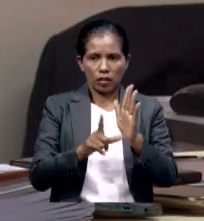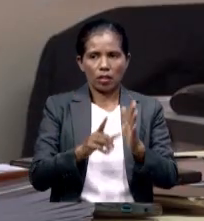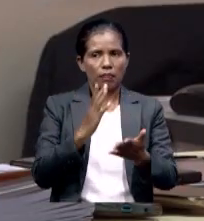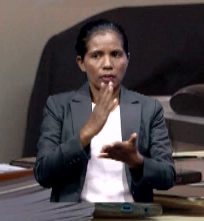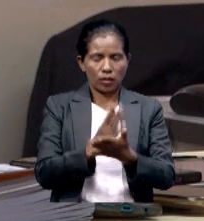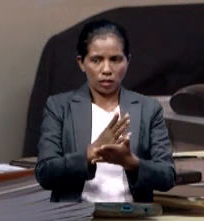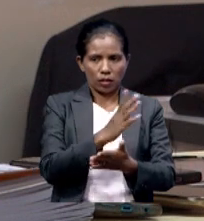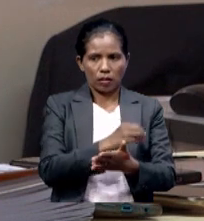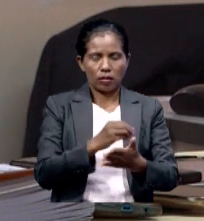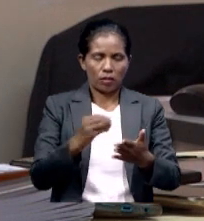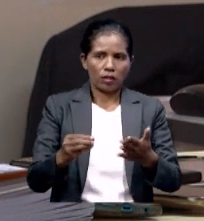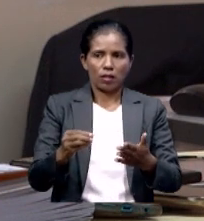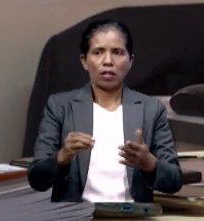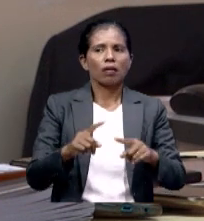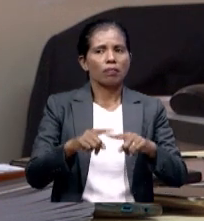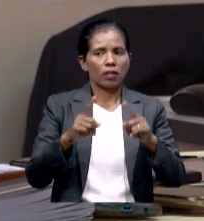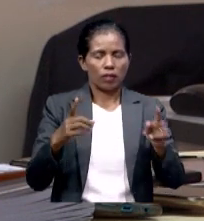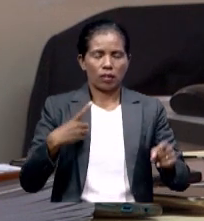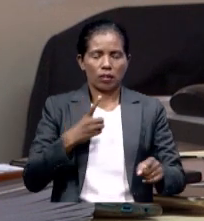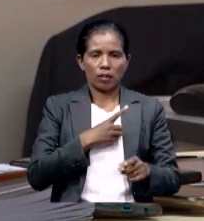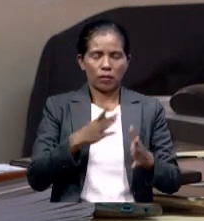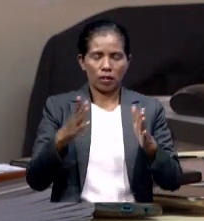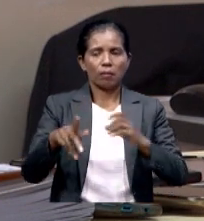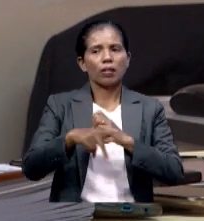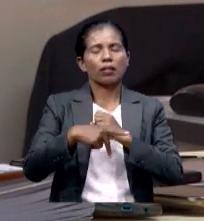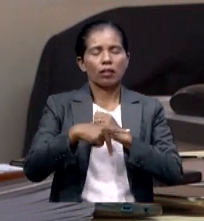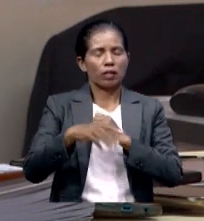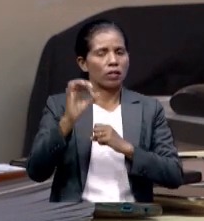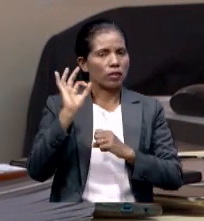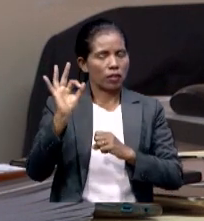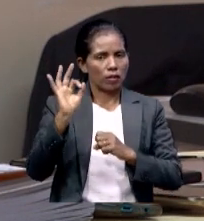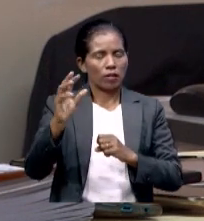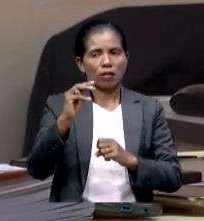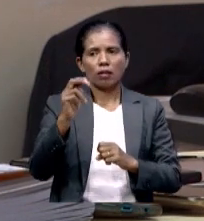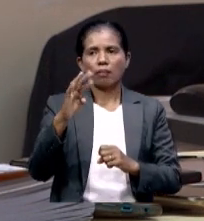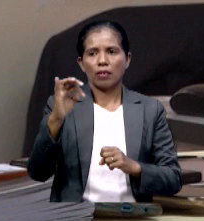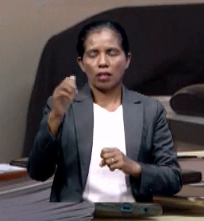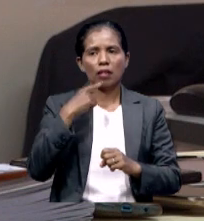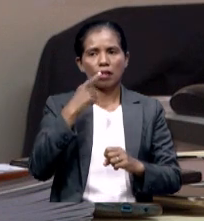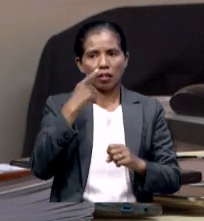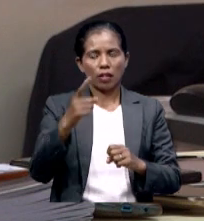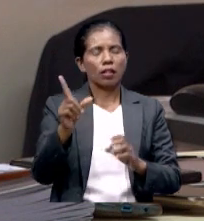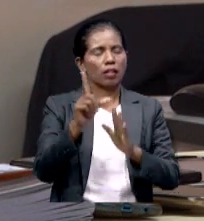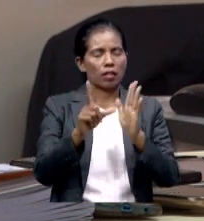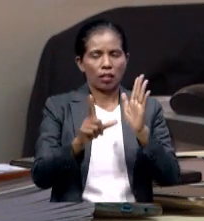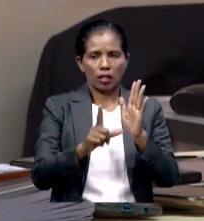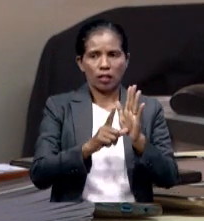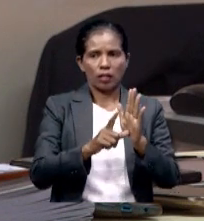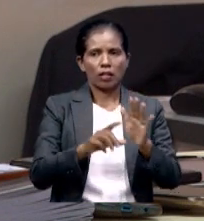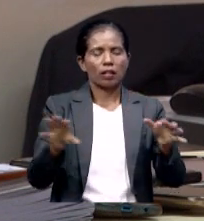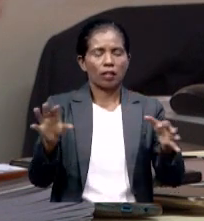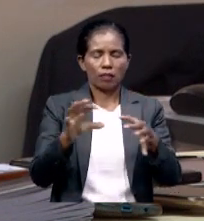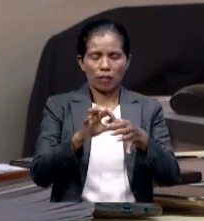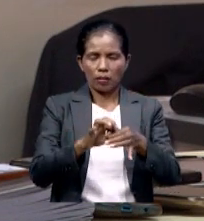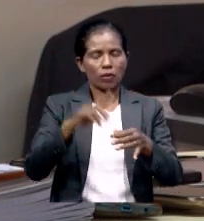no combate à corrupção, mas bem, deputada bancada Fretilin, Maria Angélica Ranzel, considera. Le refere que esse membro